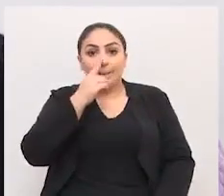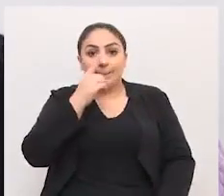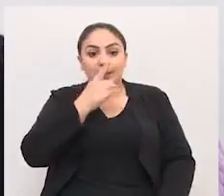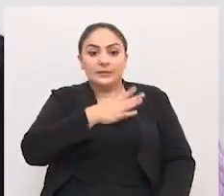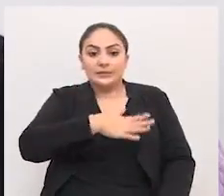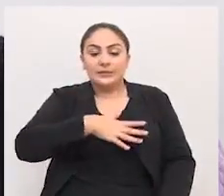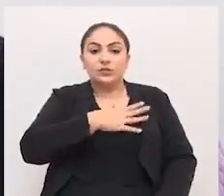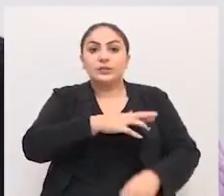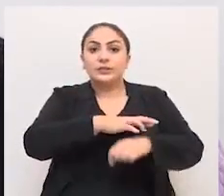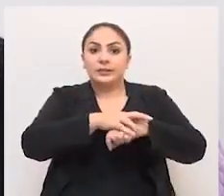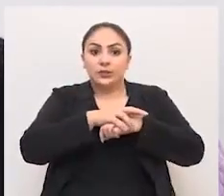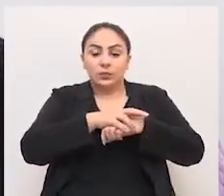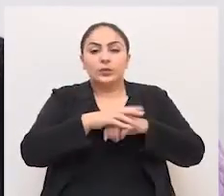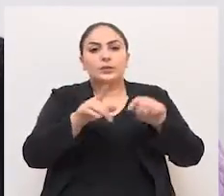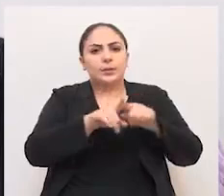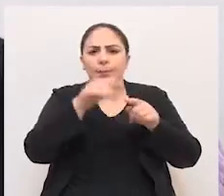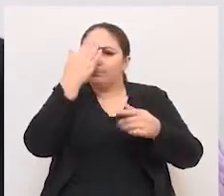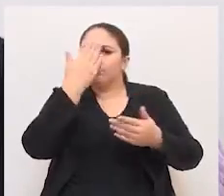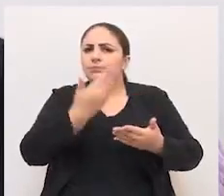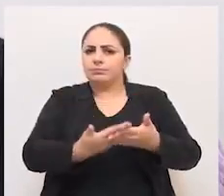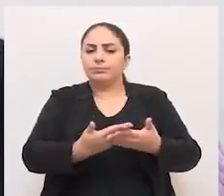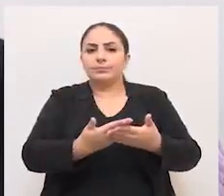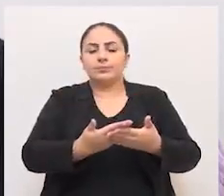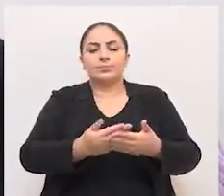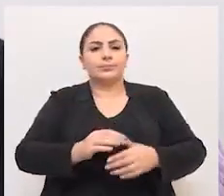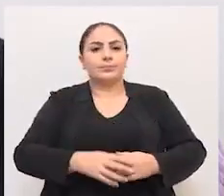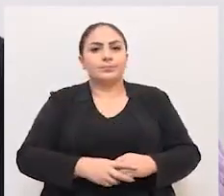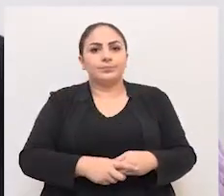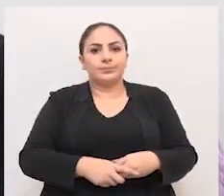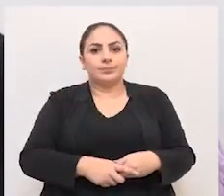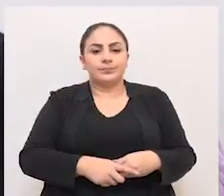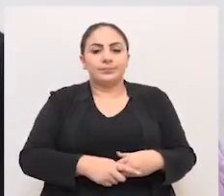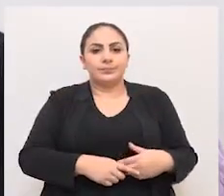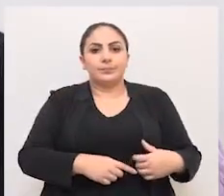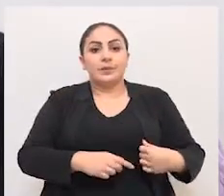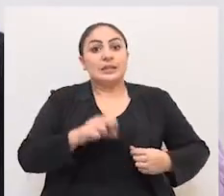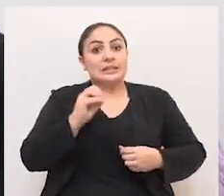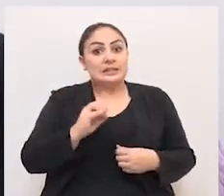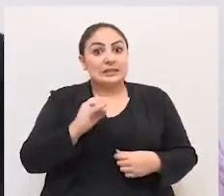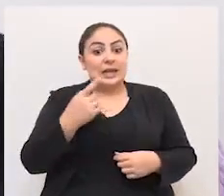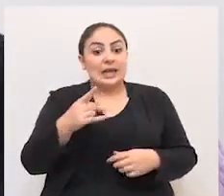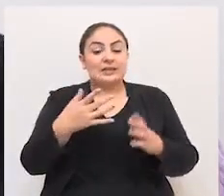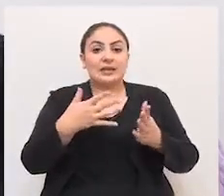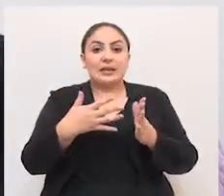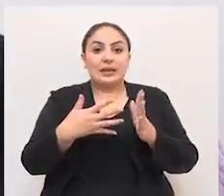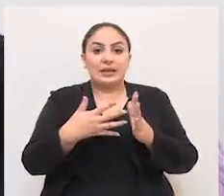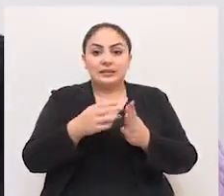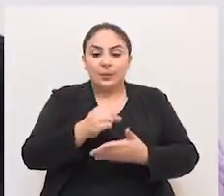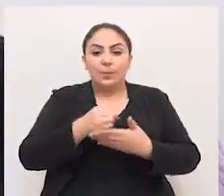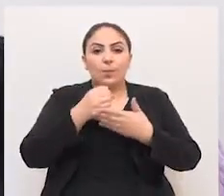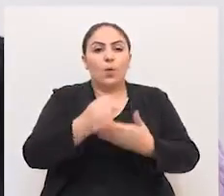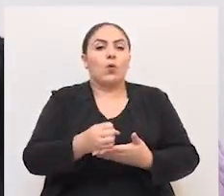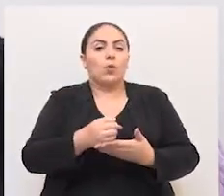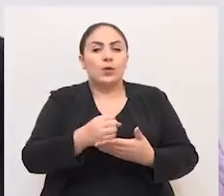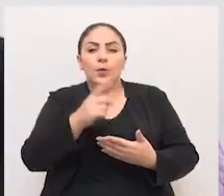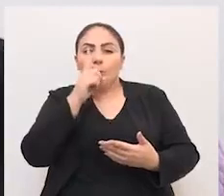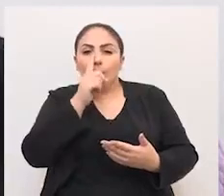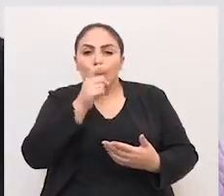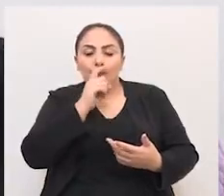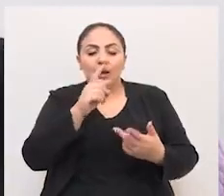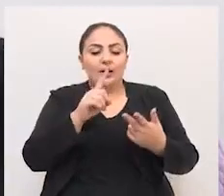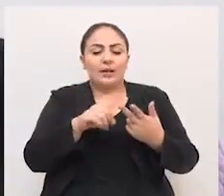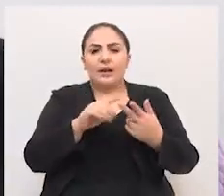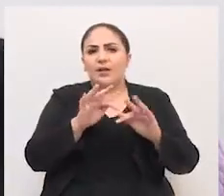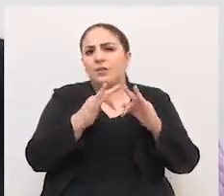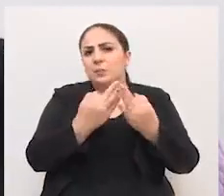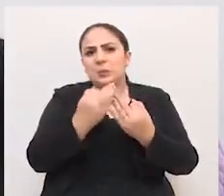mães possam se sentir seguras e confiantes. Se caso essa rede de apoio, esses pais